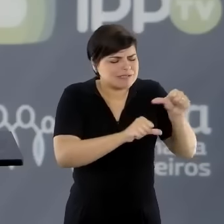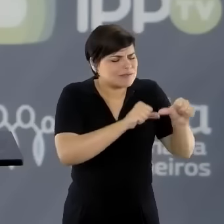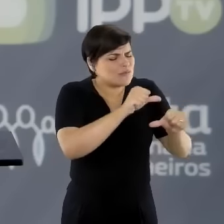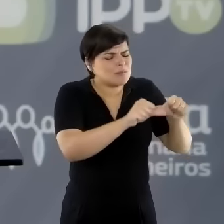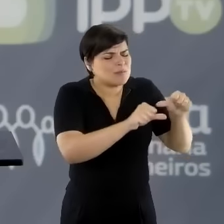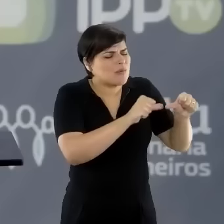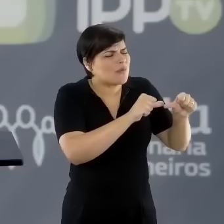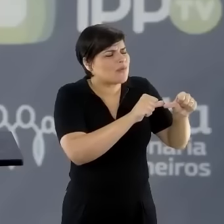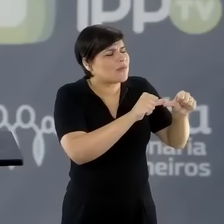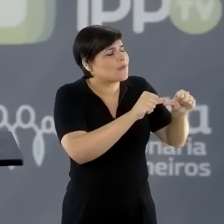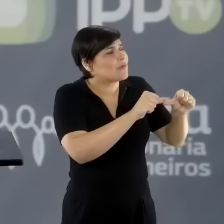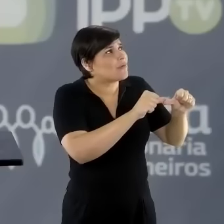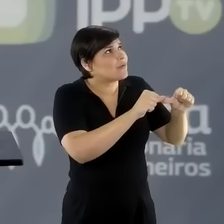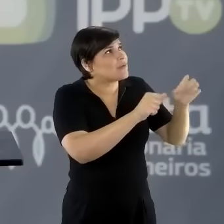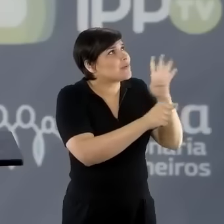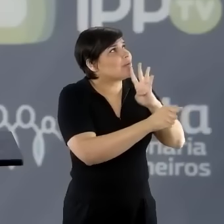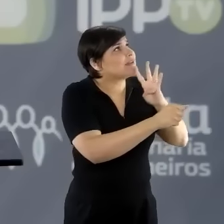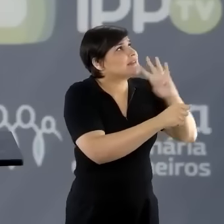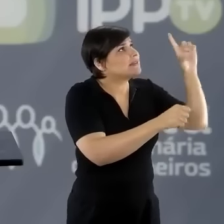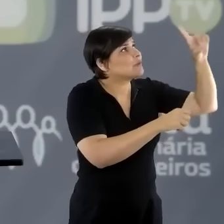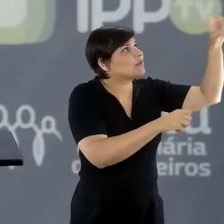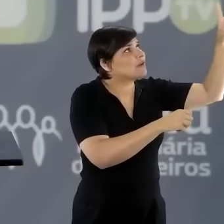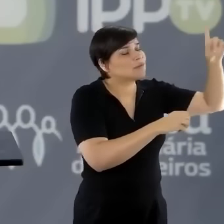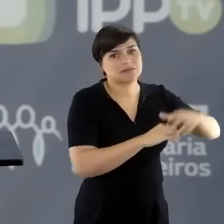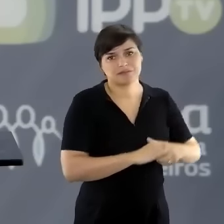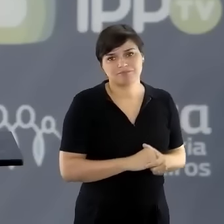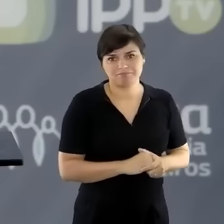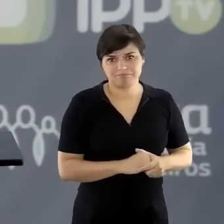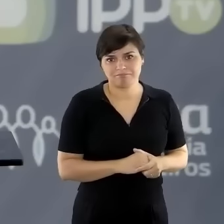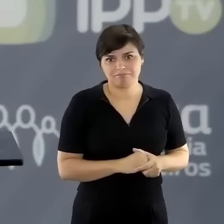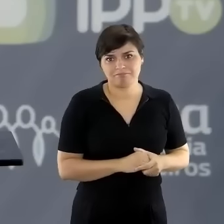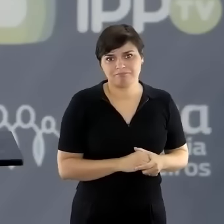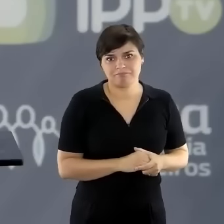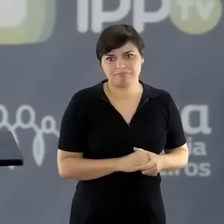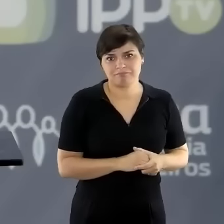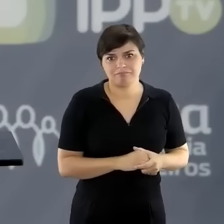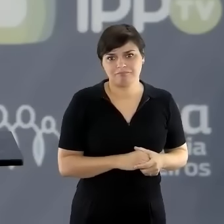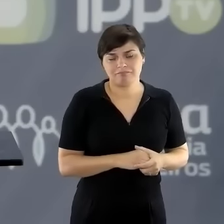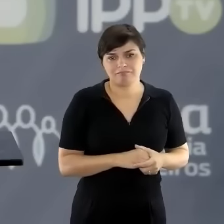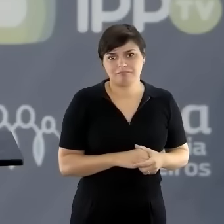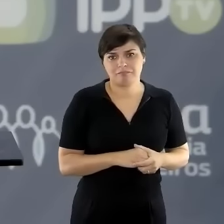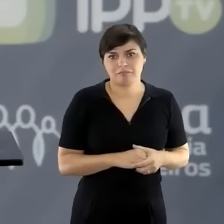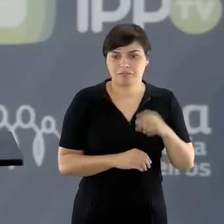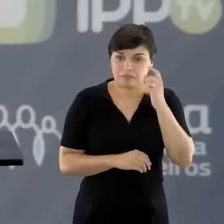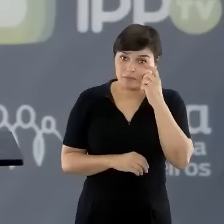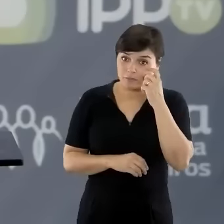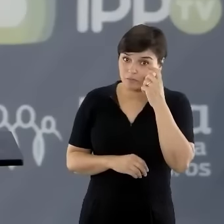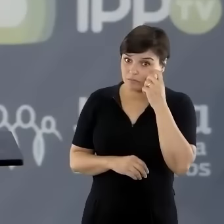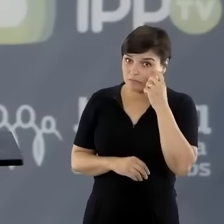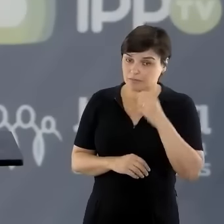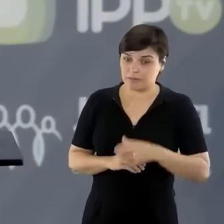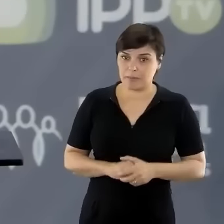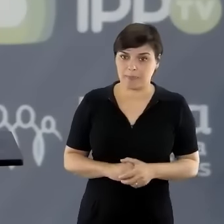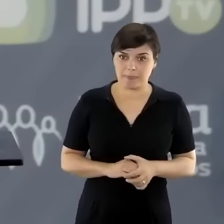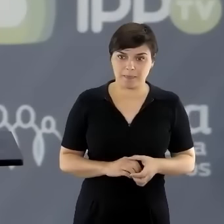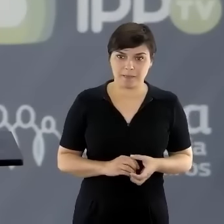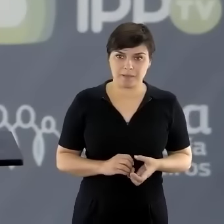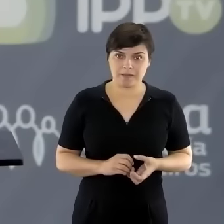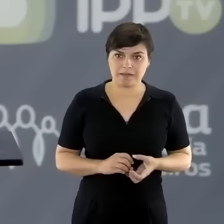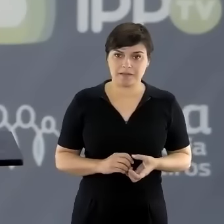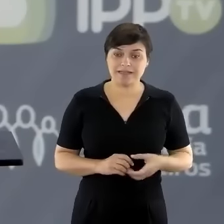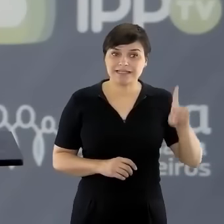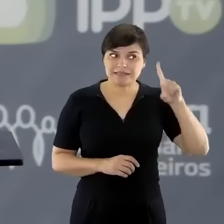palavras é atribuir a Deus um sentimento humano então por exemplo Deus disse d de 40 dias